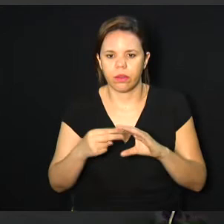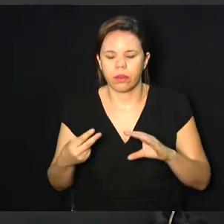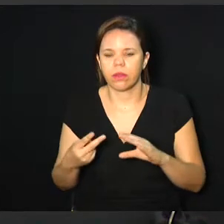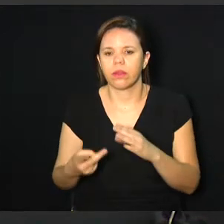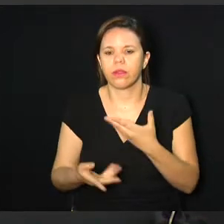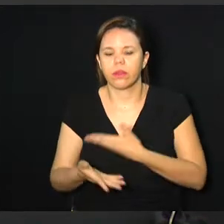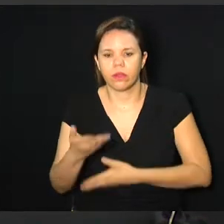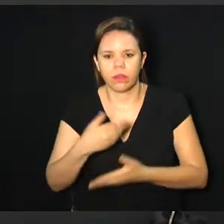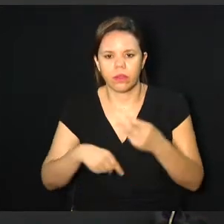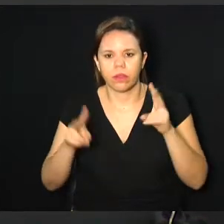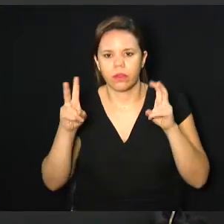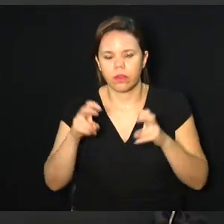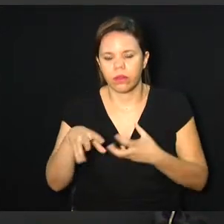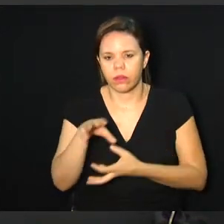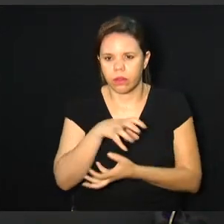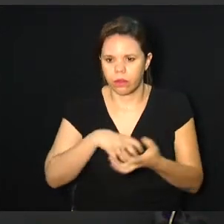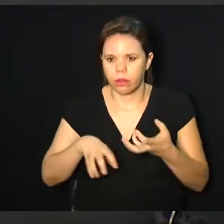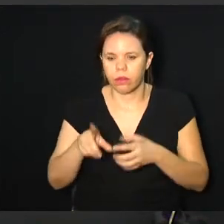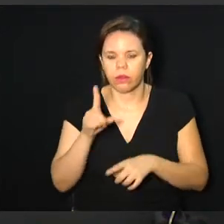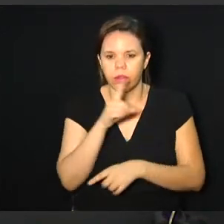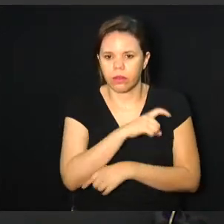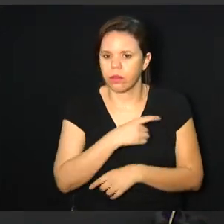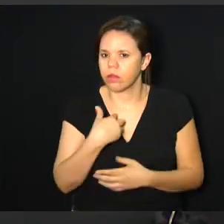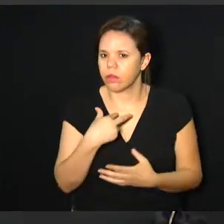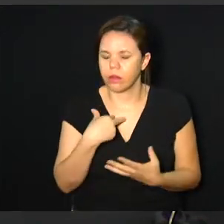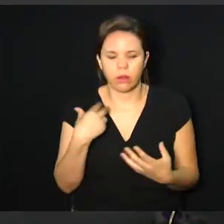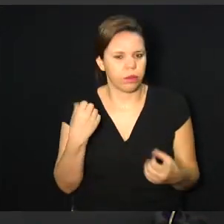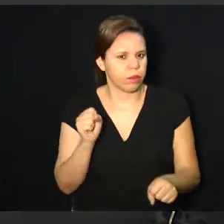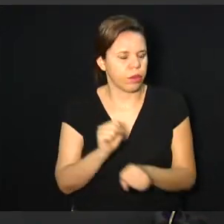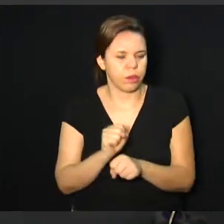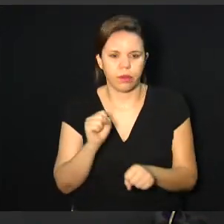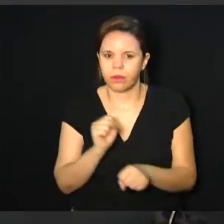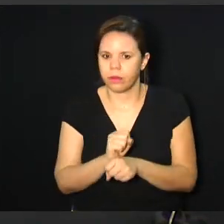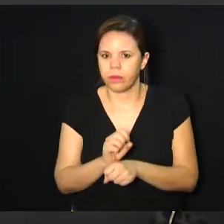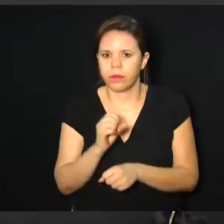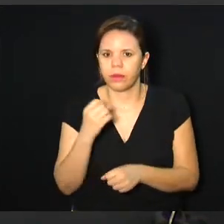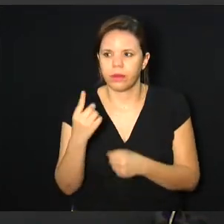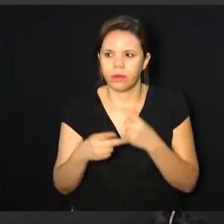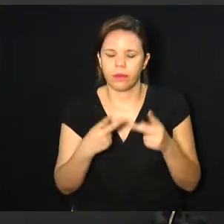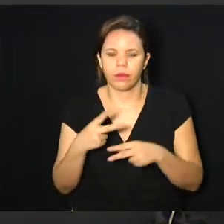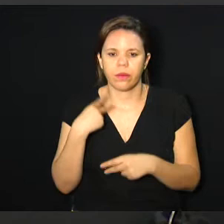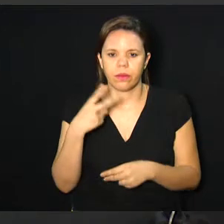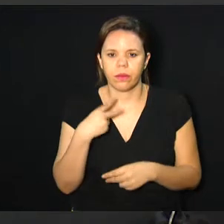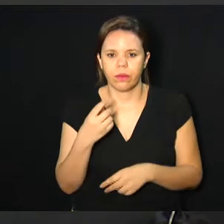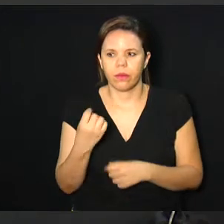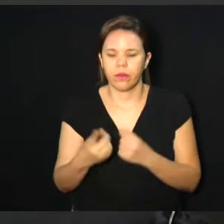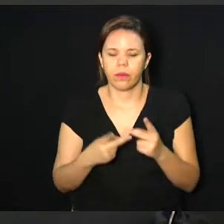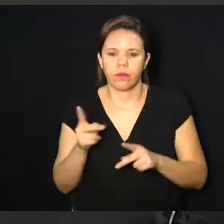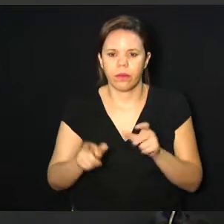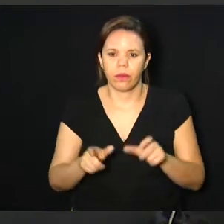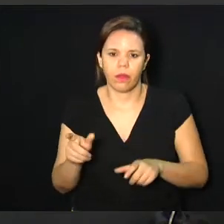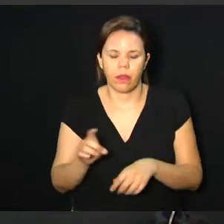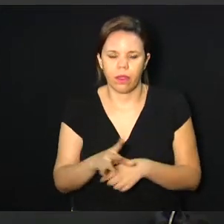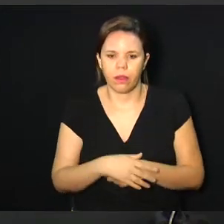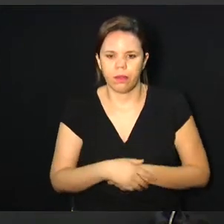um assunto muito complexo, não dá para esperar que só alguns vereadores ou algumas